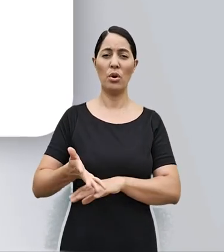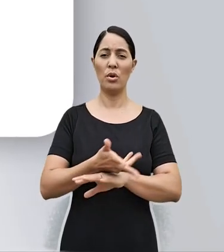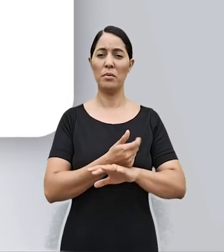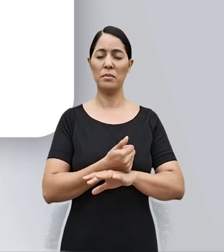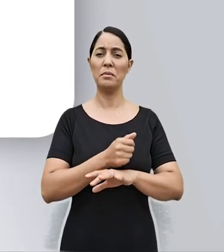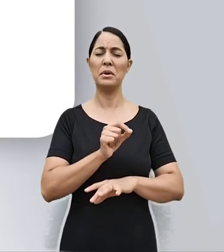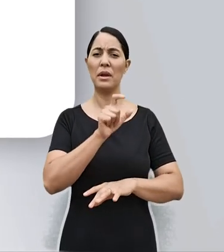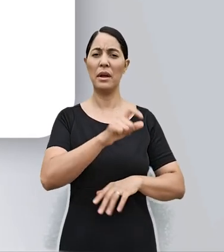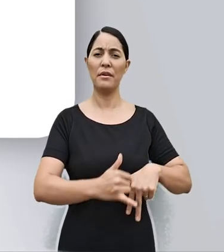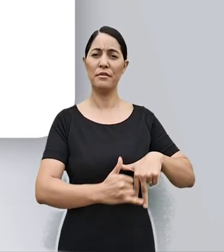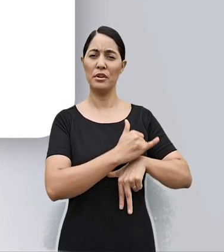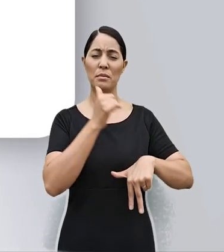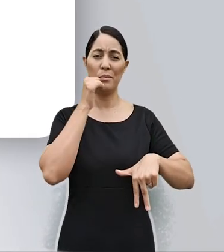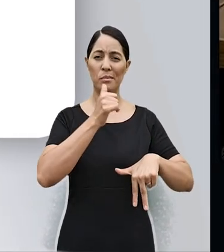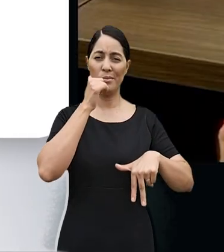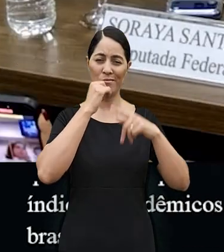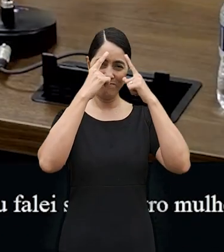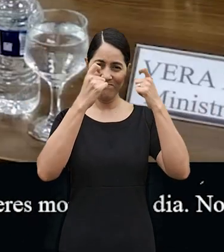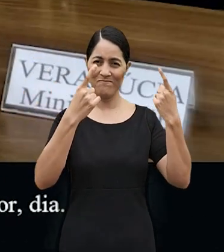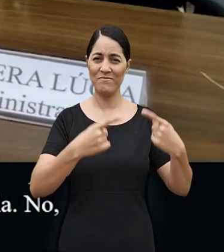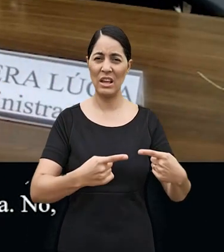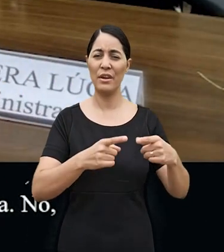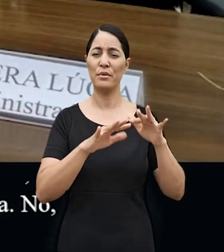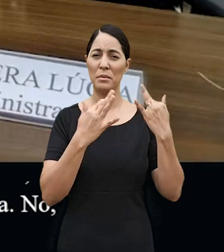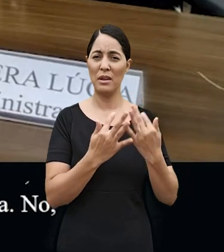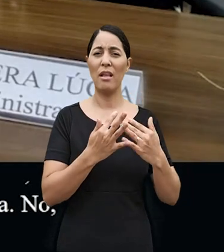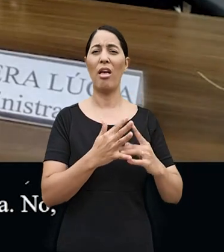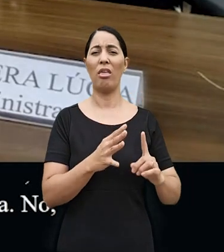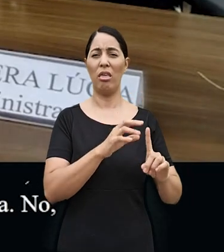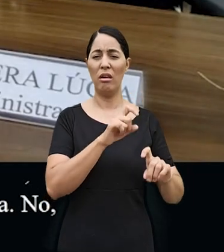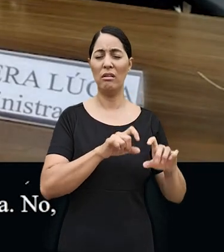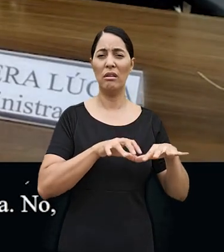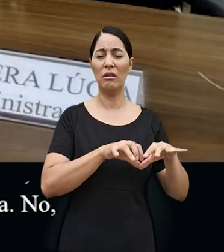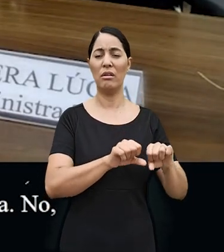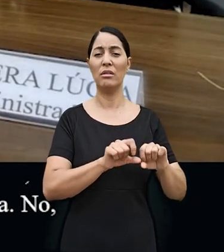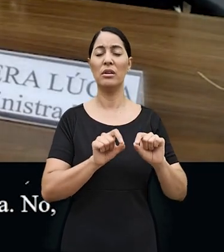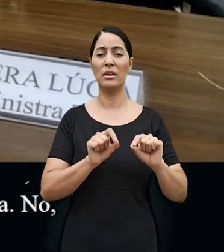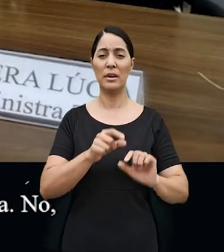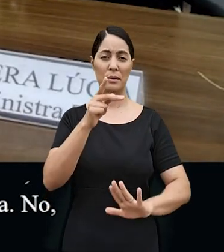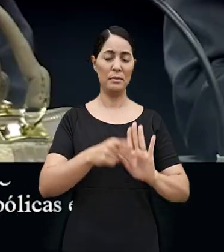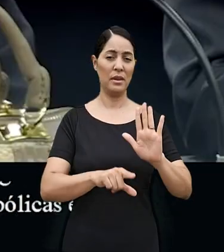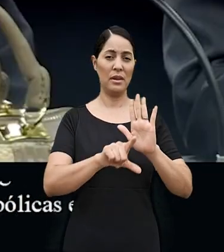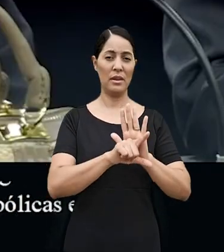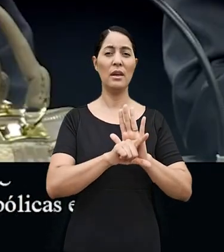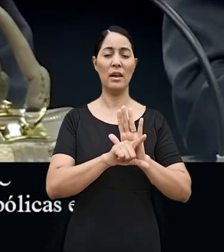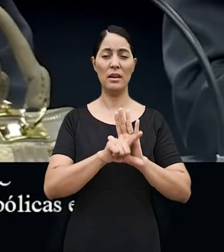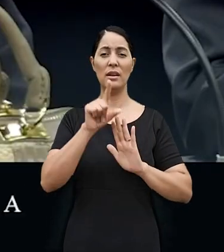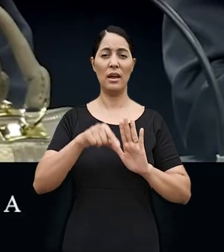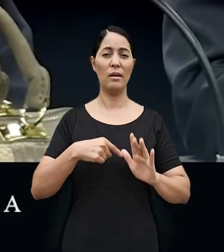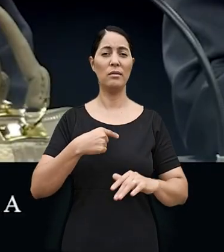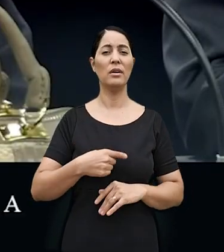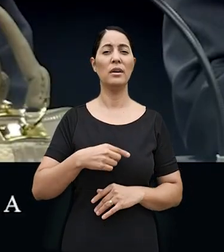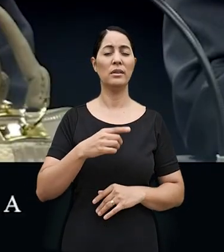de violência doméstica, familiar e sexual. O PL é uma iniciativa da deputada federal Soraya Santos e prevê atendimento